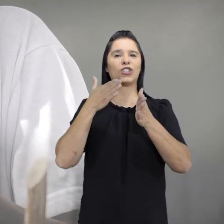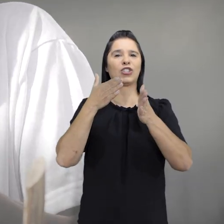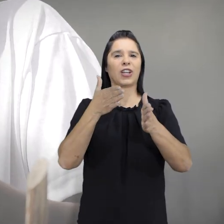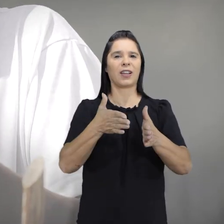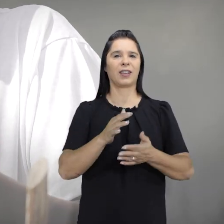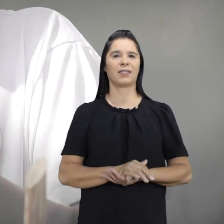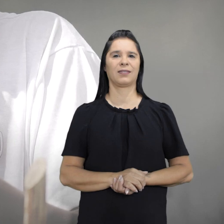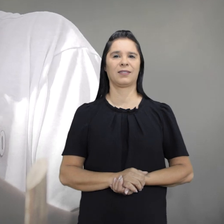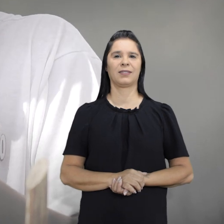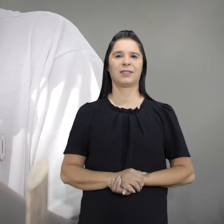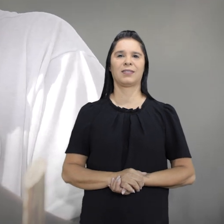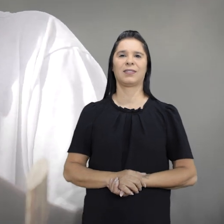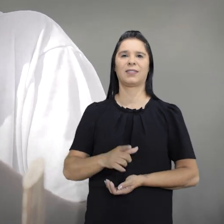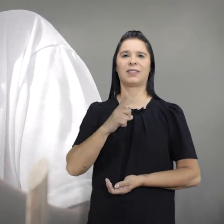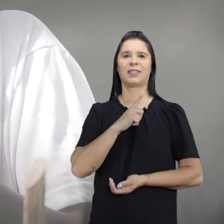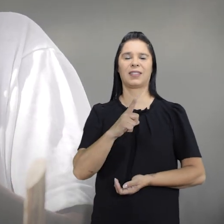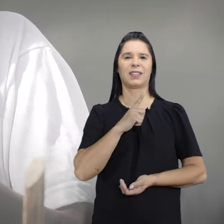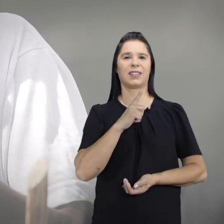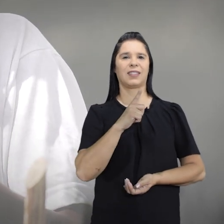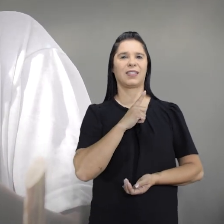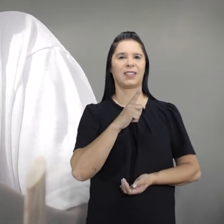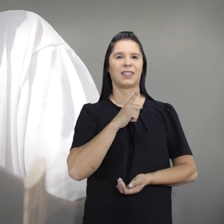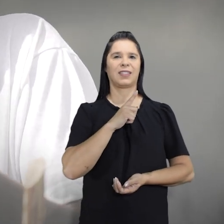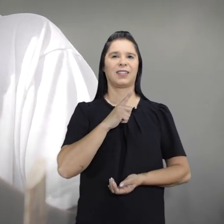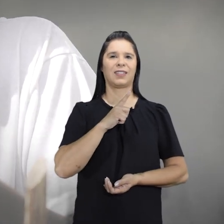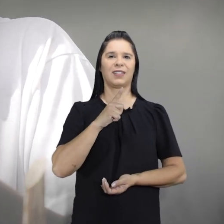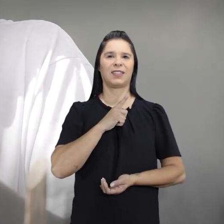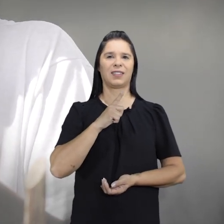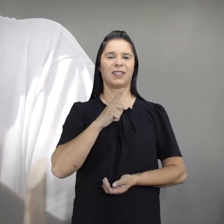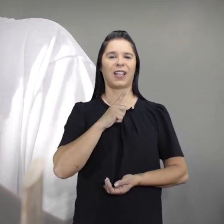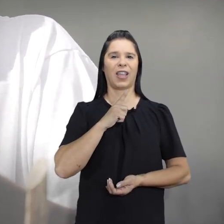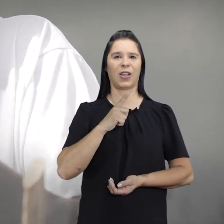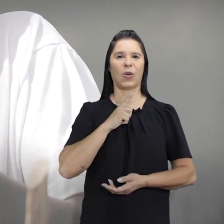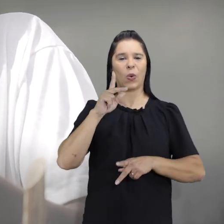vem trazendo nosso